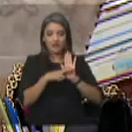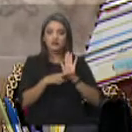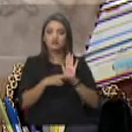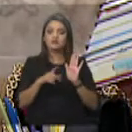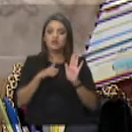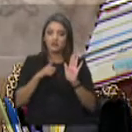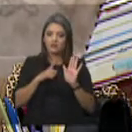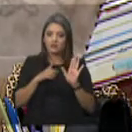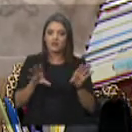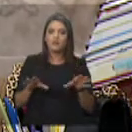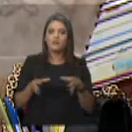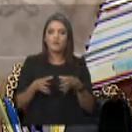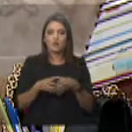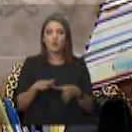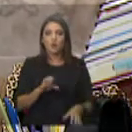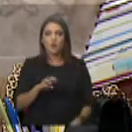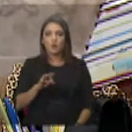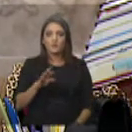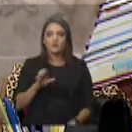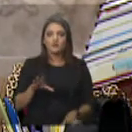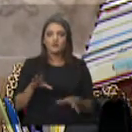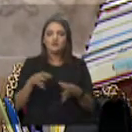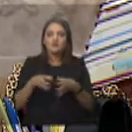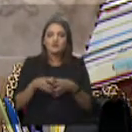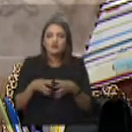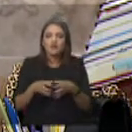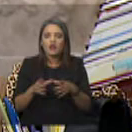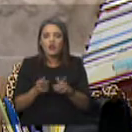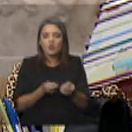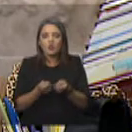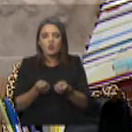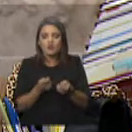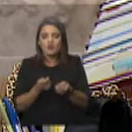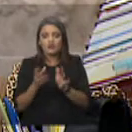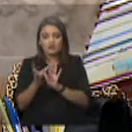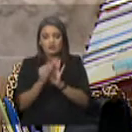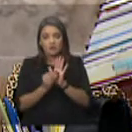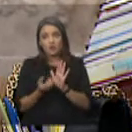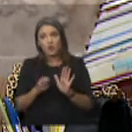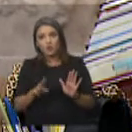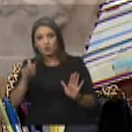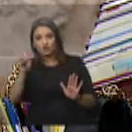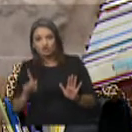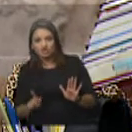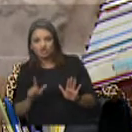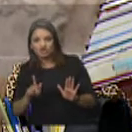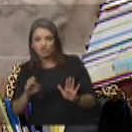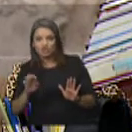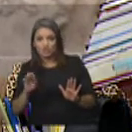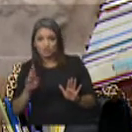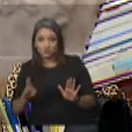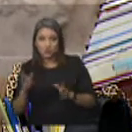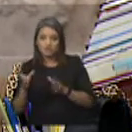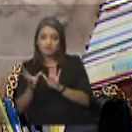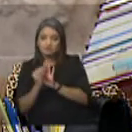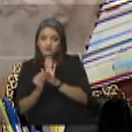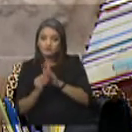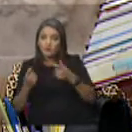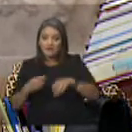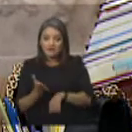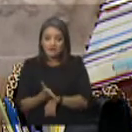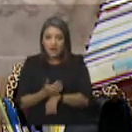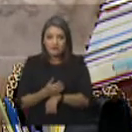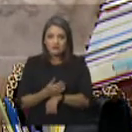pelo Comitê Central da Governança de Dados ou pelo gestor de dados deveriam contemplar, como exigência prévia